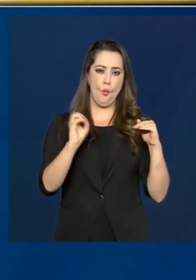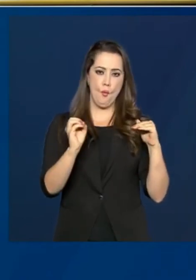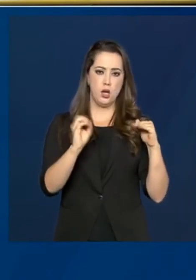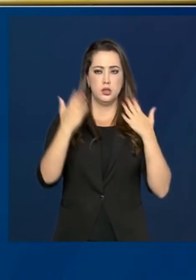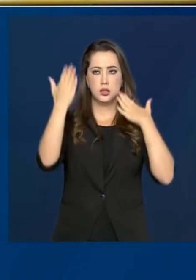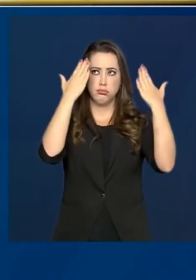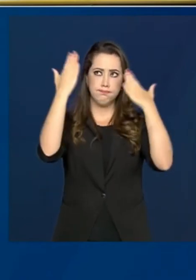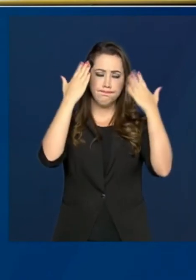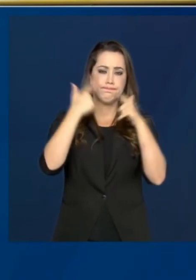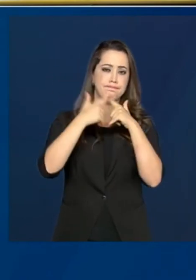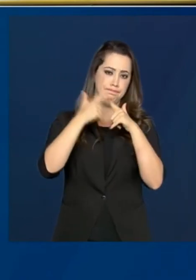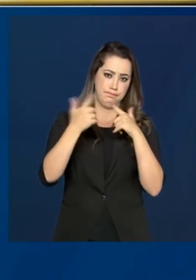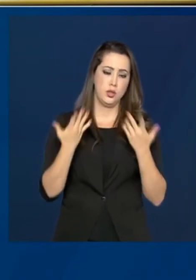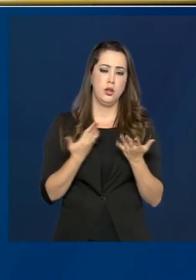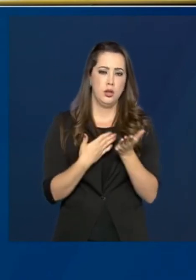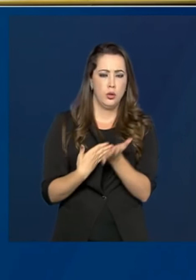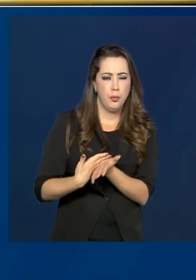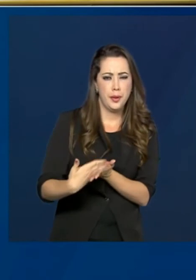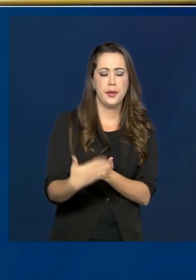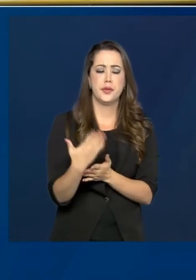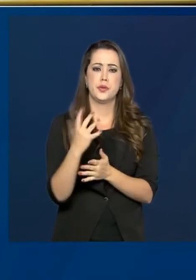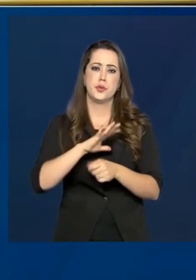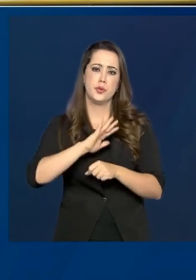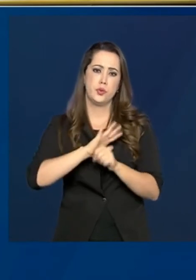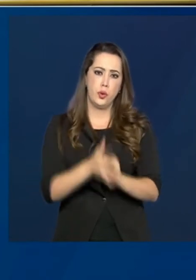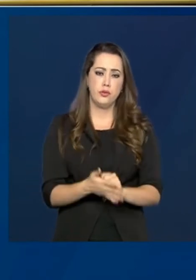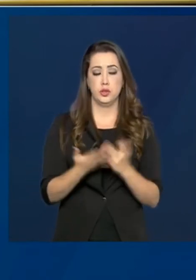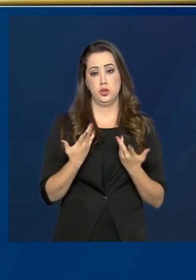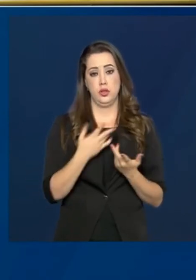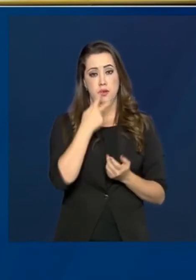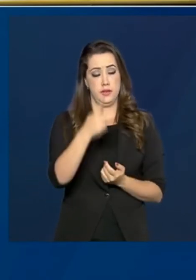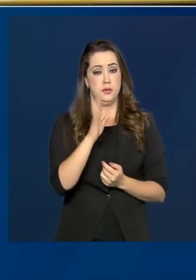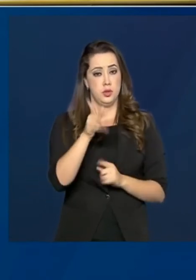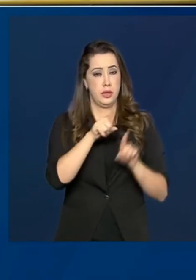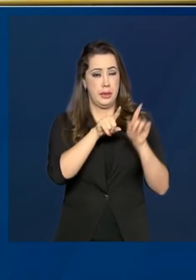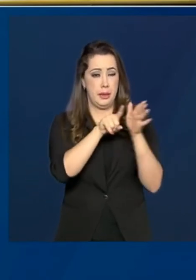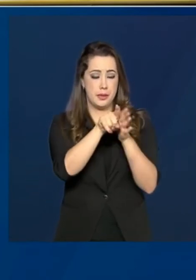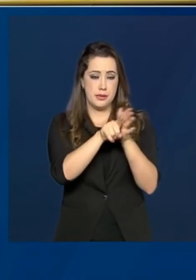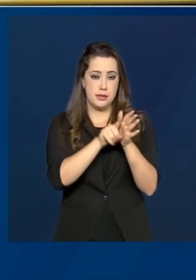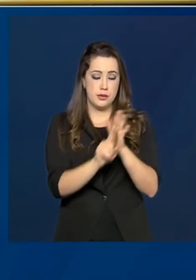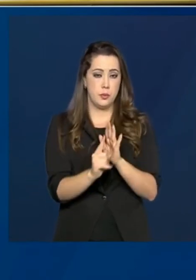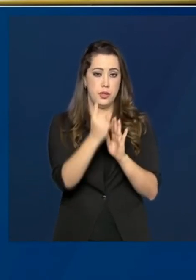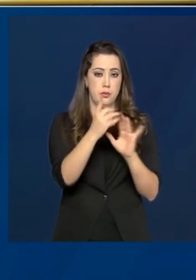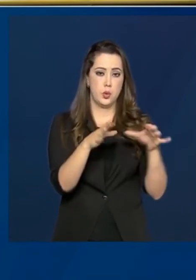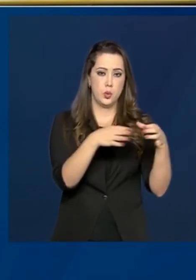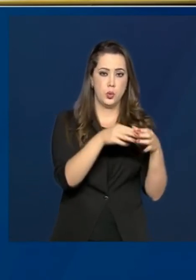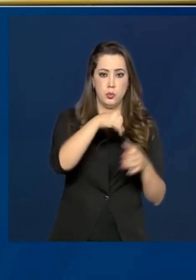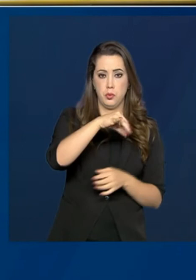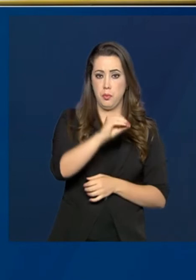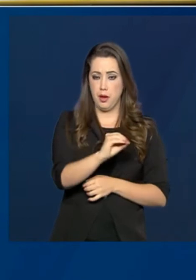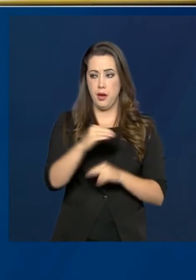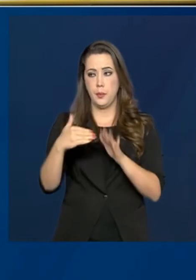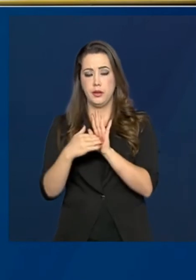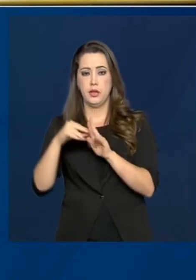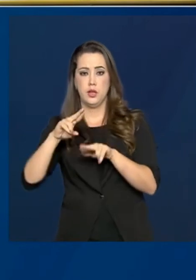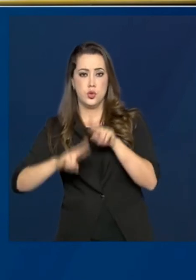transtornos mentais nos primeiros meses da pandemia. A gente já mencionou que a pesquisa, primeira amostra, aconteceu entre maio e julho de